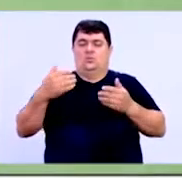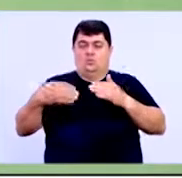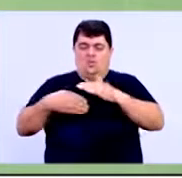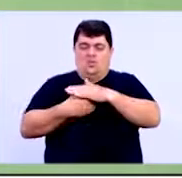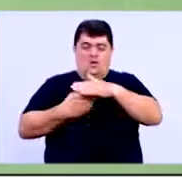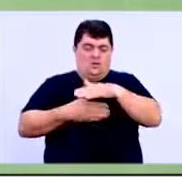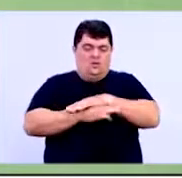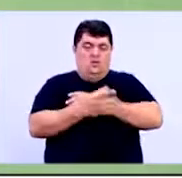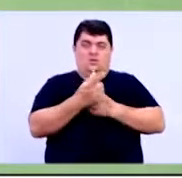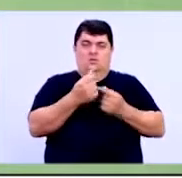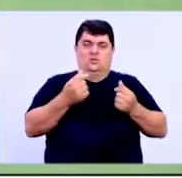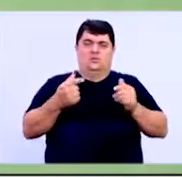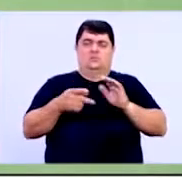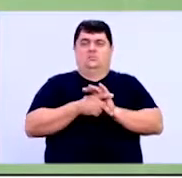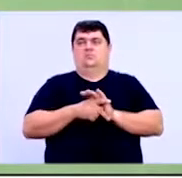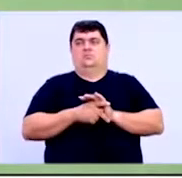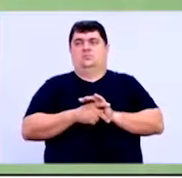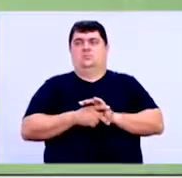De dinheiro.